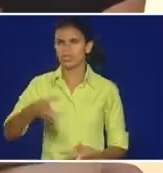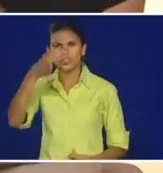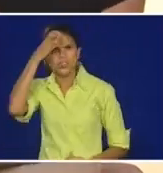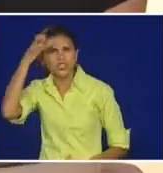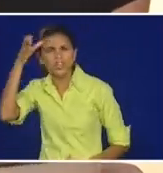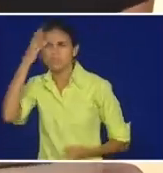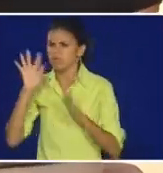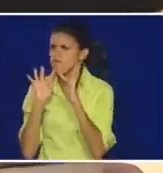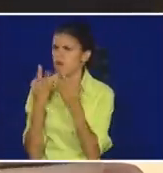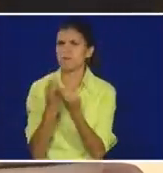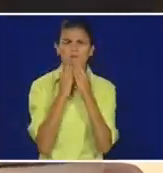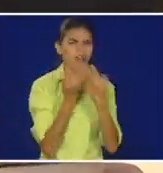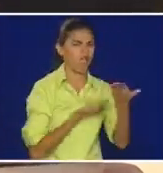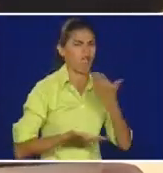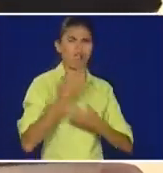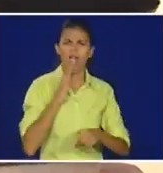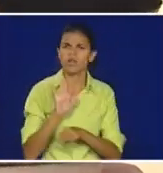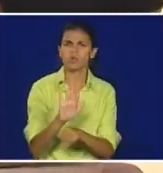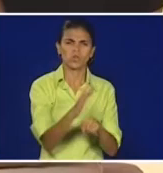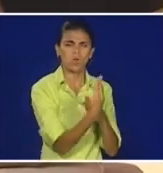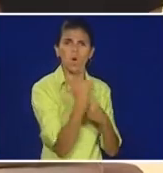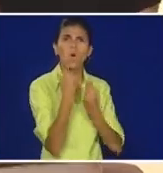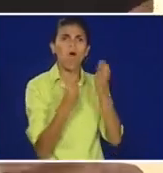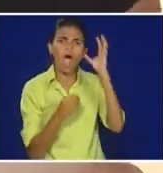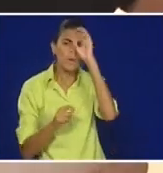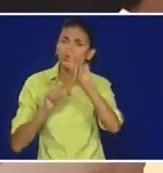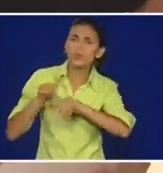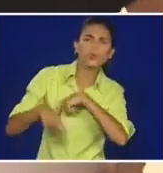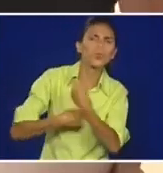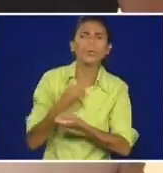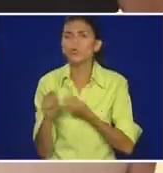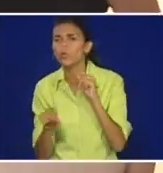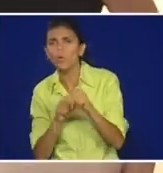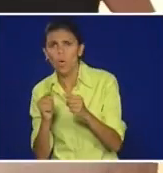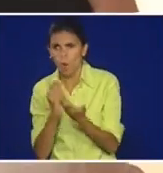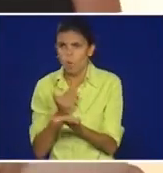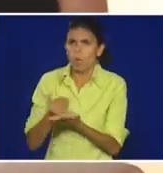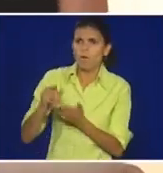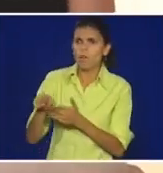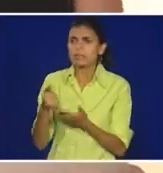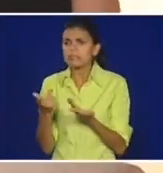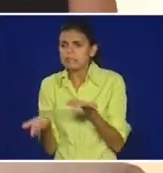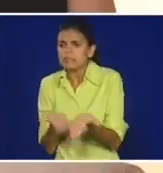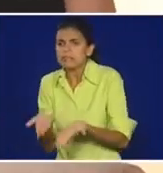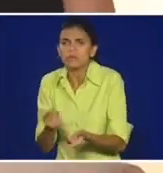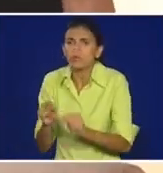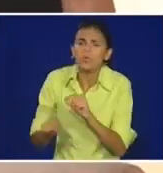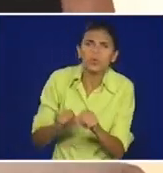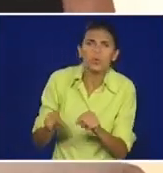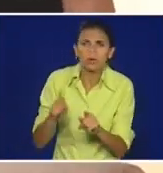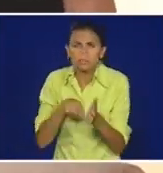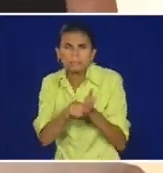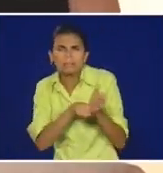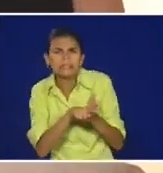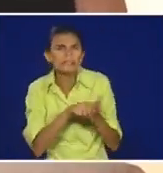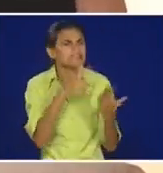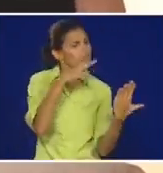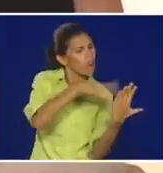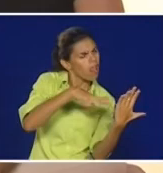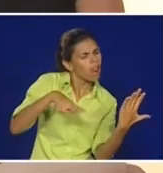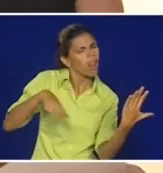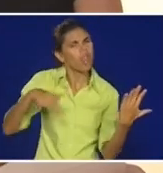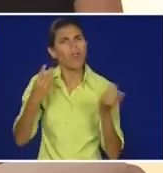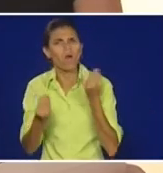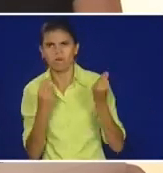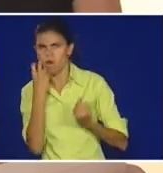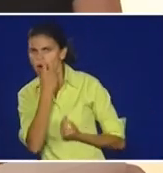desse processo de aprender o que era, de como é que a gente lidava com isso, de pesquisar essas alternativas. E esse